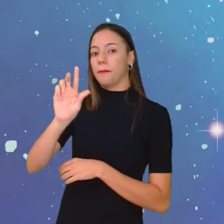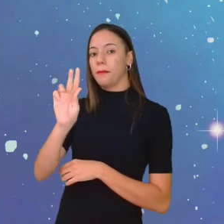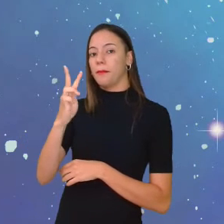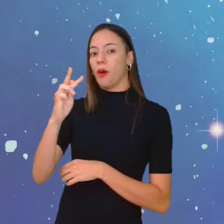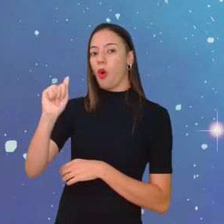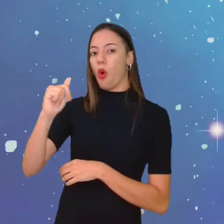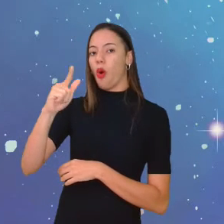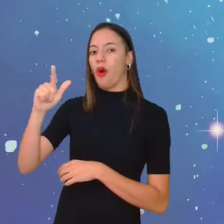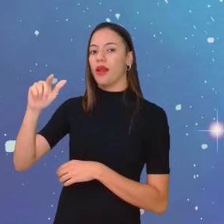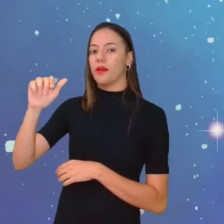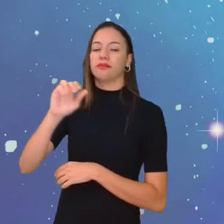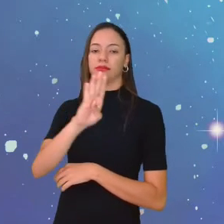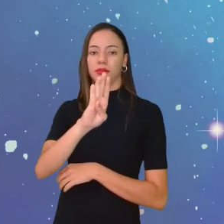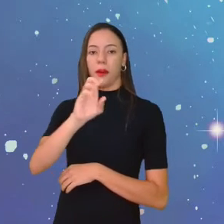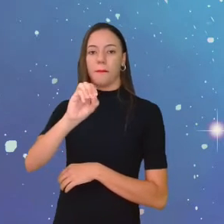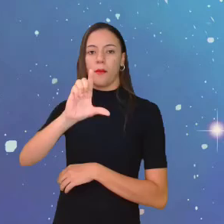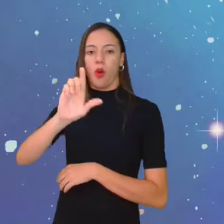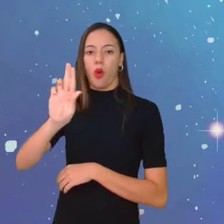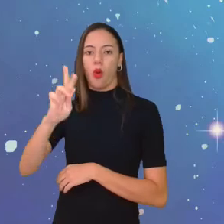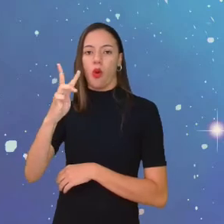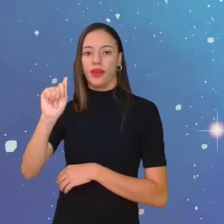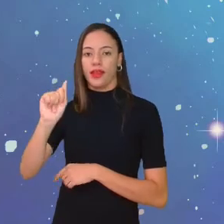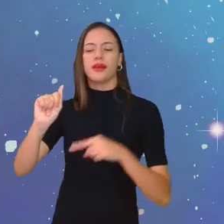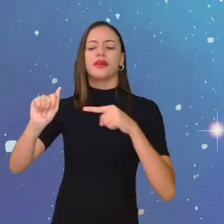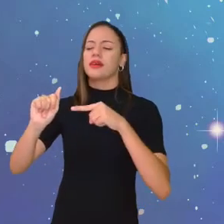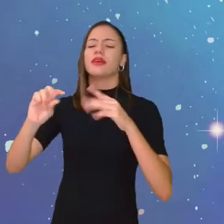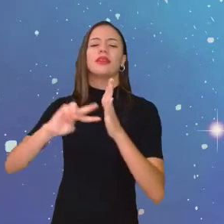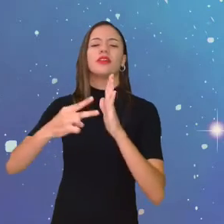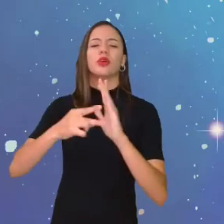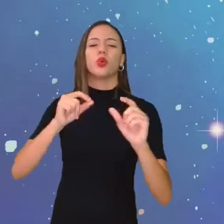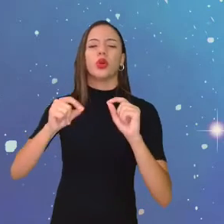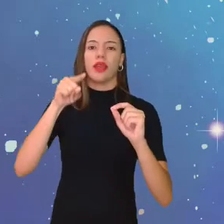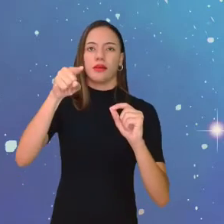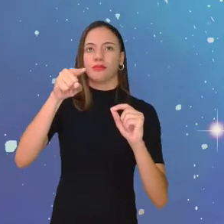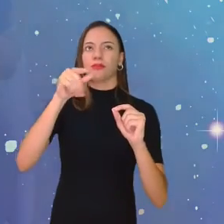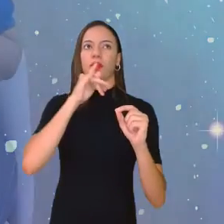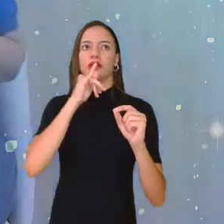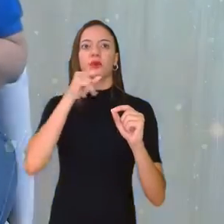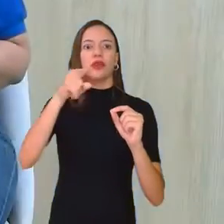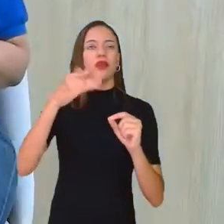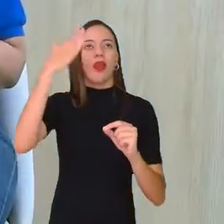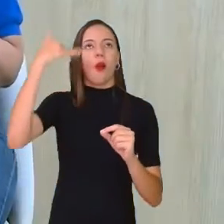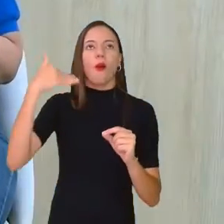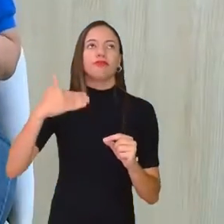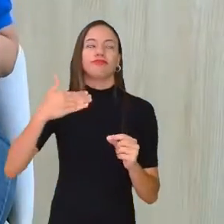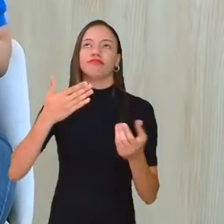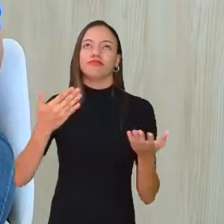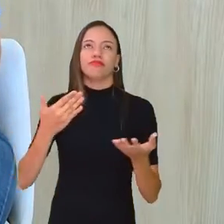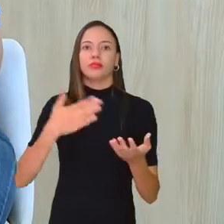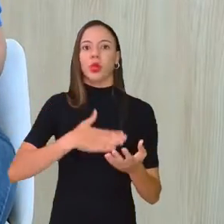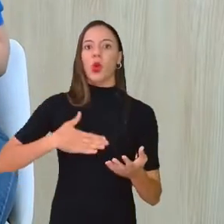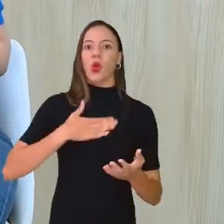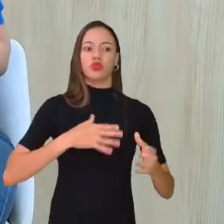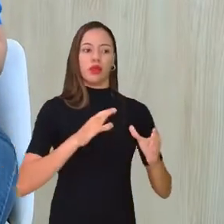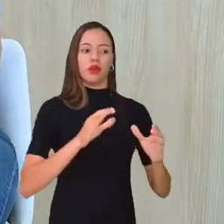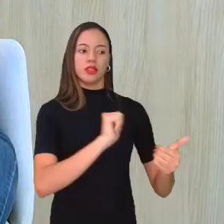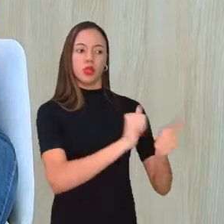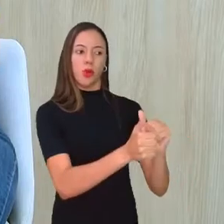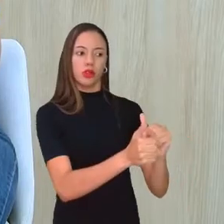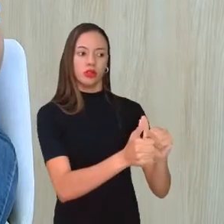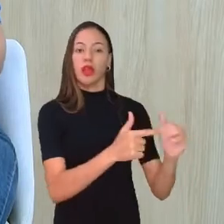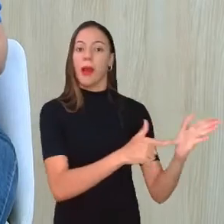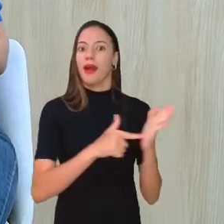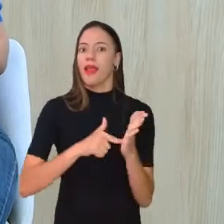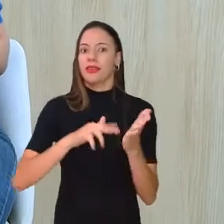aquele universo que a gente está ligado. Por exemplo, se você gosta muito de determinado tipo de esporte, vai aparecer um monte de coisa para aquilo dali. Se você gosta